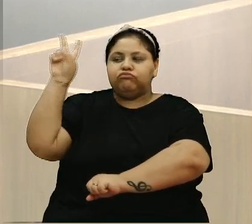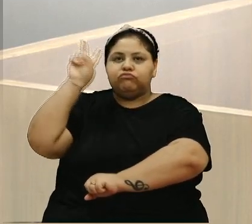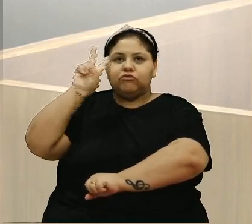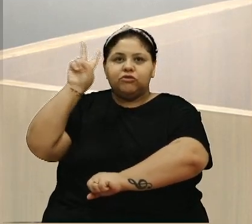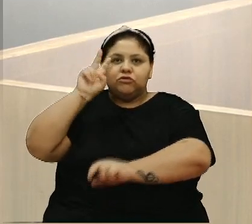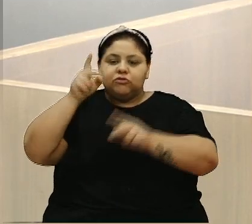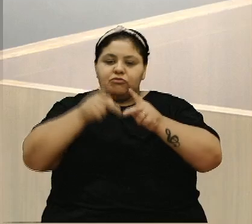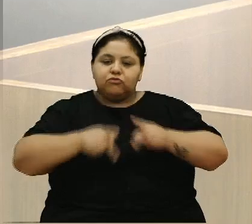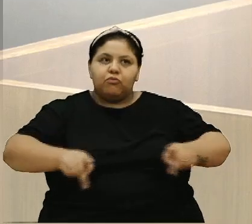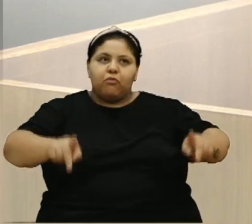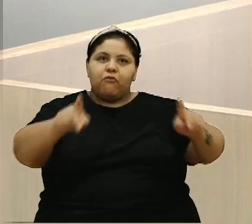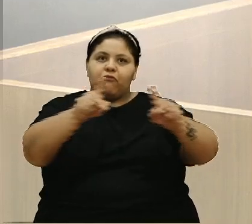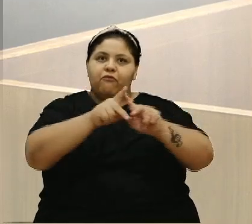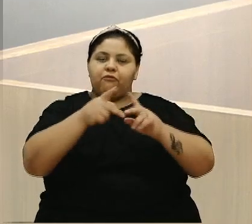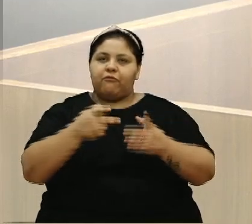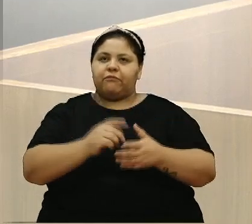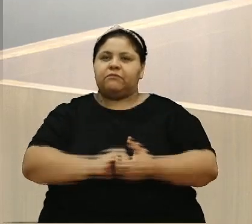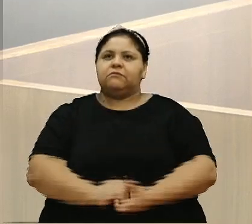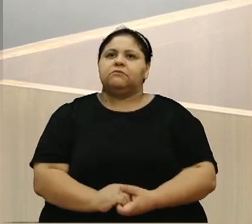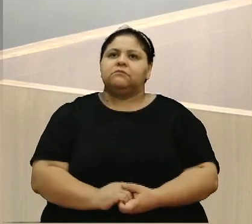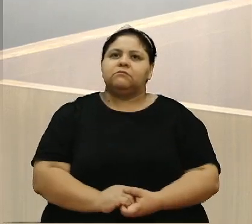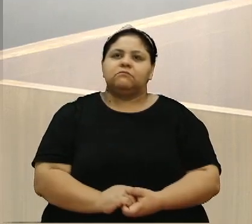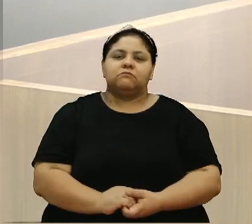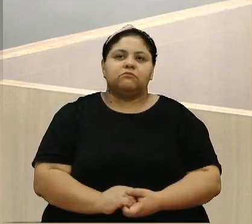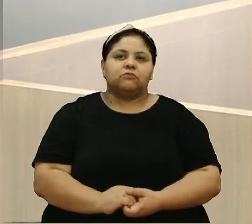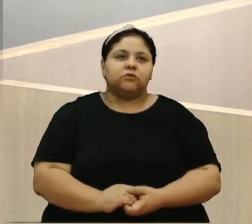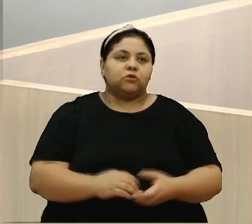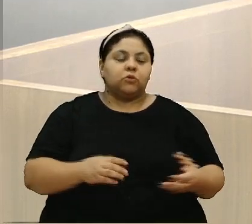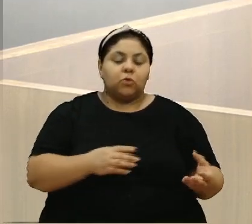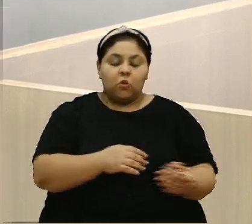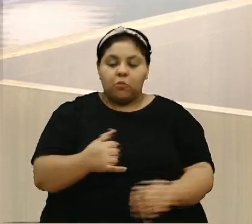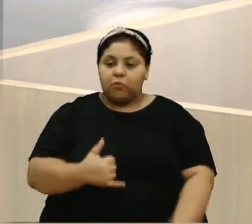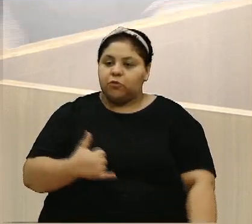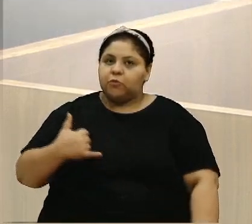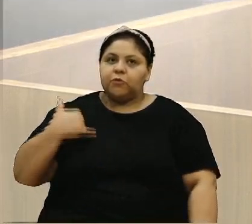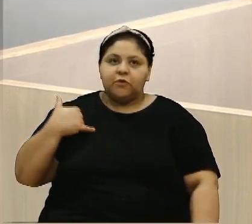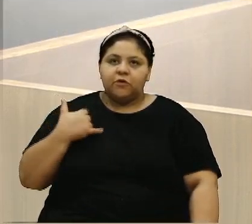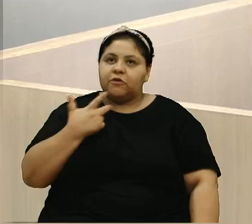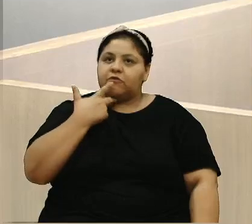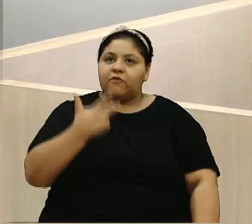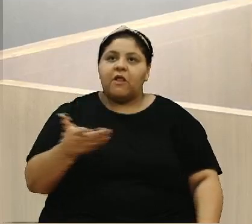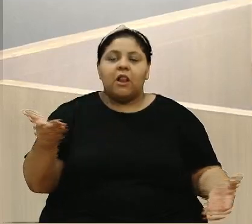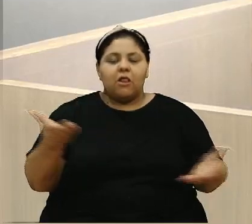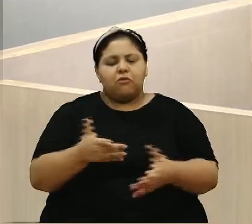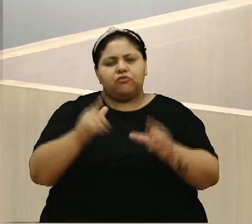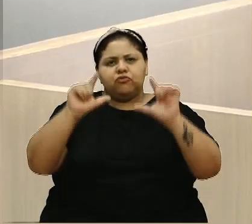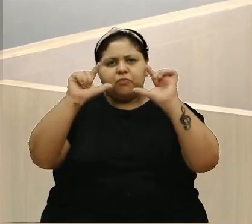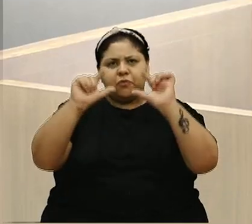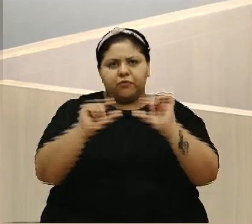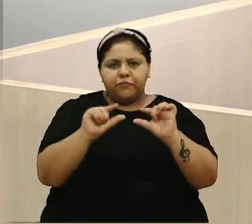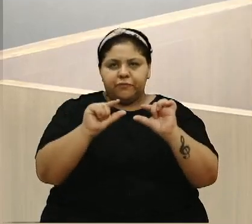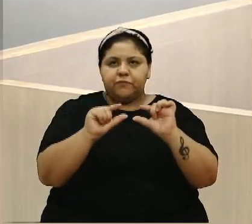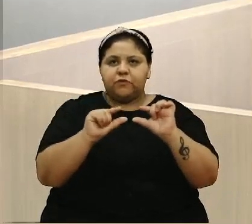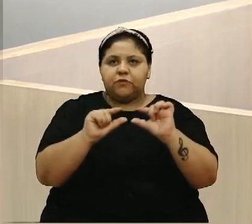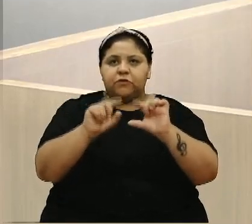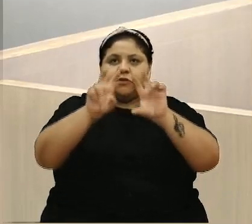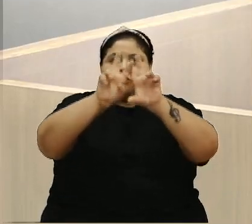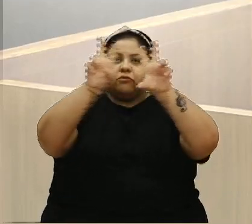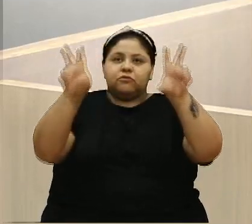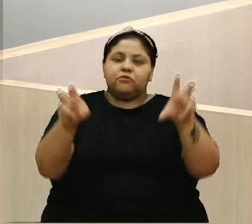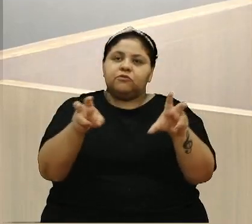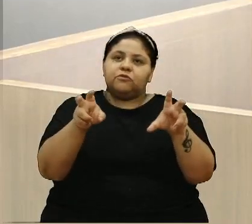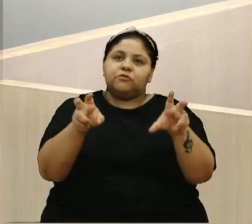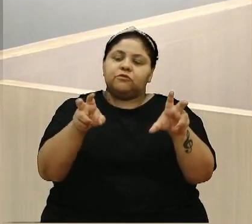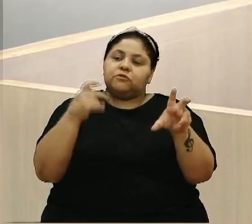povo. E é com muito orgulho, com muita honra, que eu falo hoje um pouquinho para vocês sobre essa questão